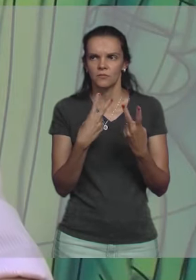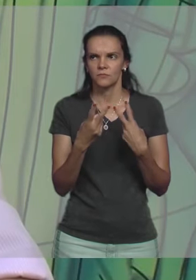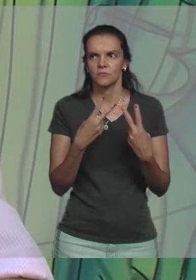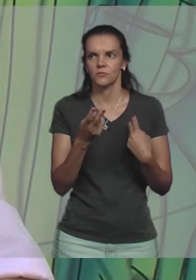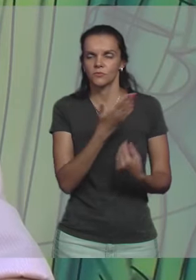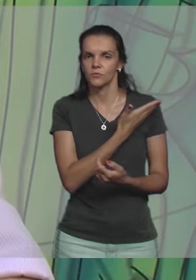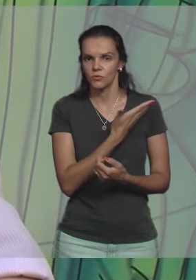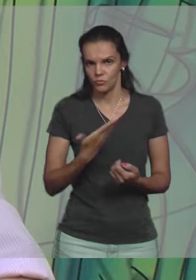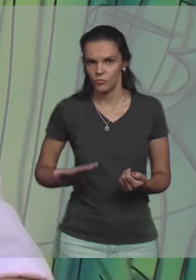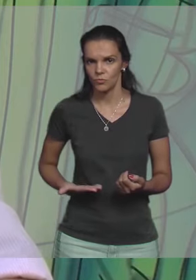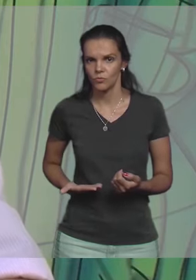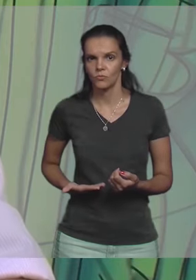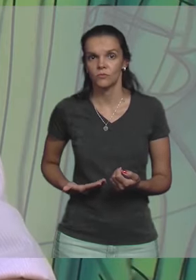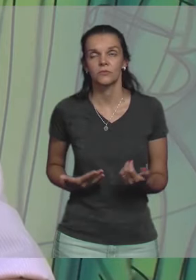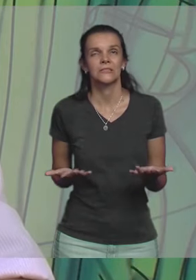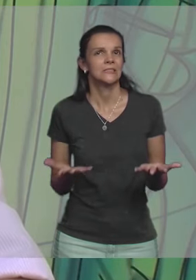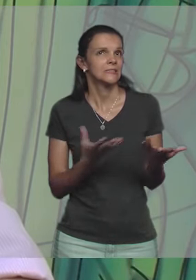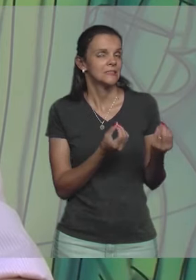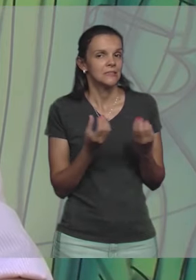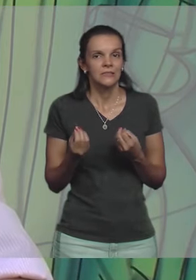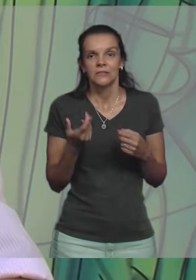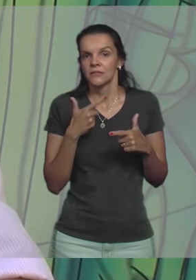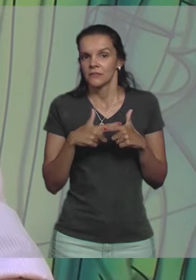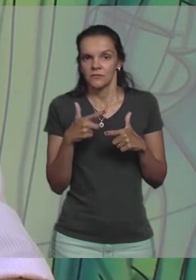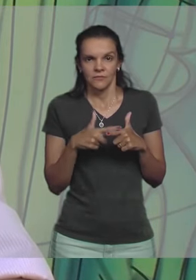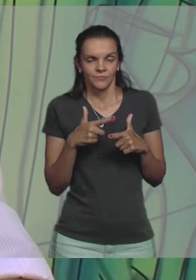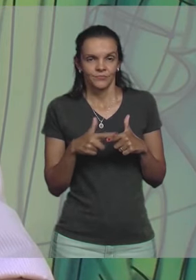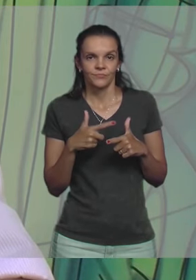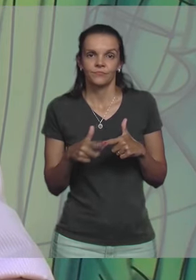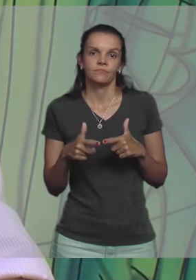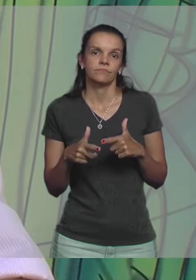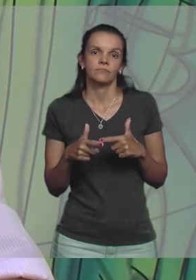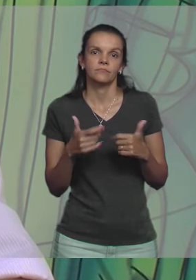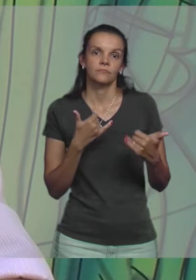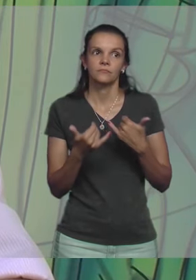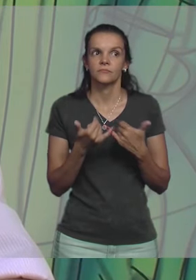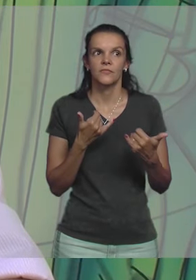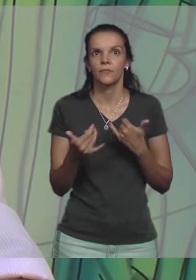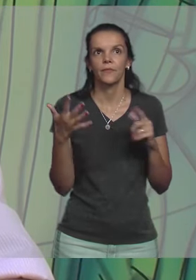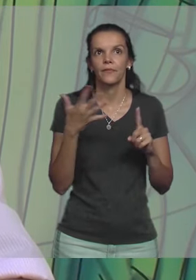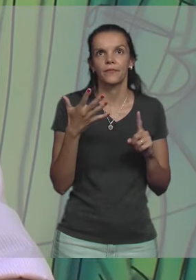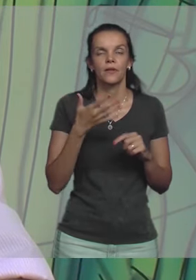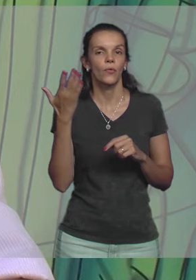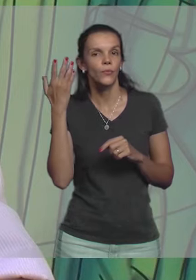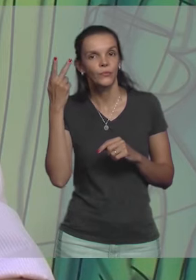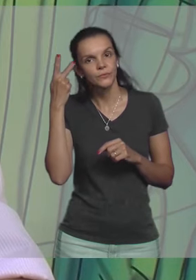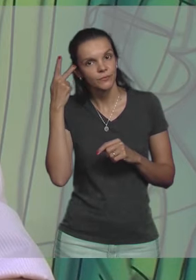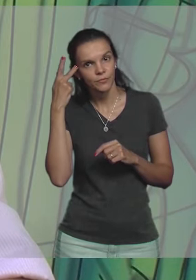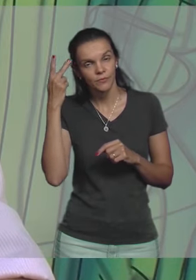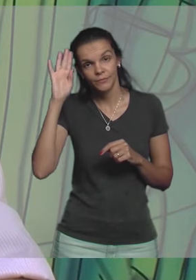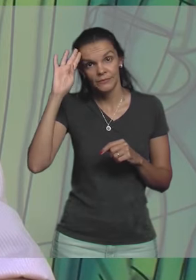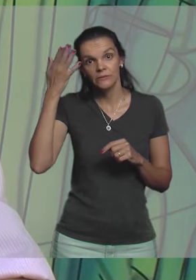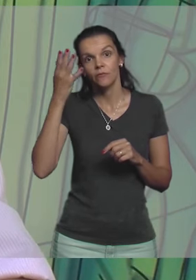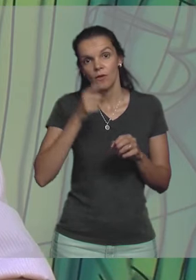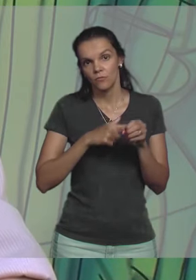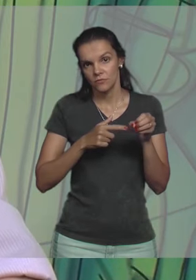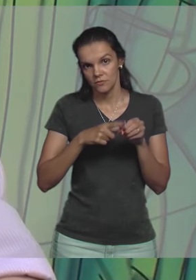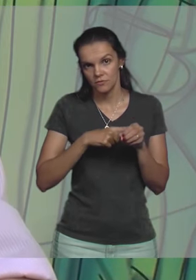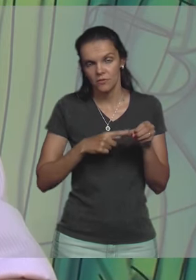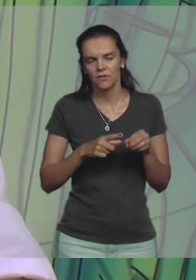nosso transporte público é muito caótico, né? Vou pegar, não que seja um bom referencial, mas São Paulo, que é a nossa principal